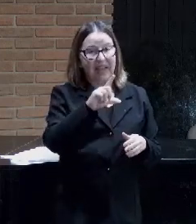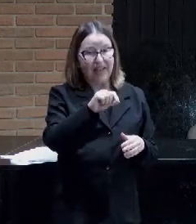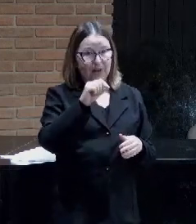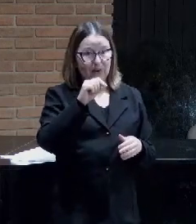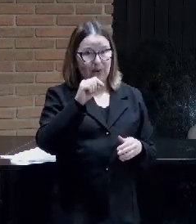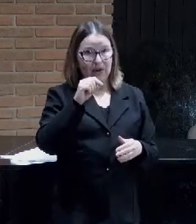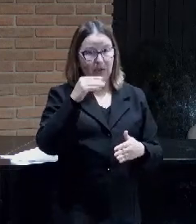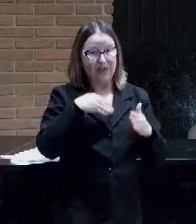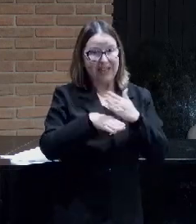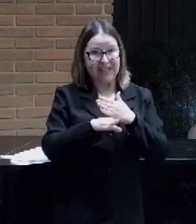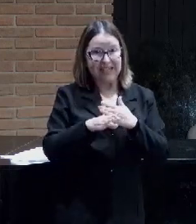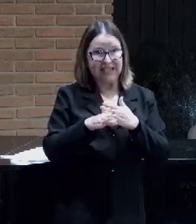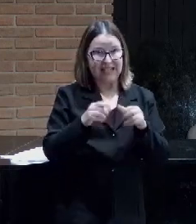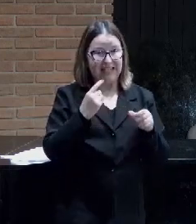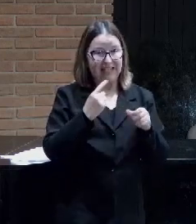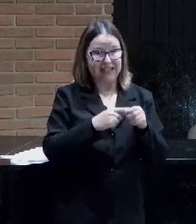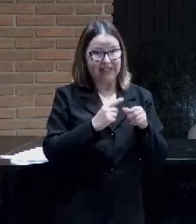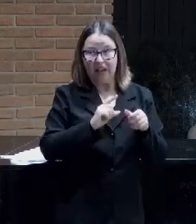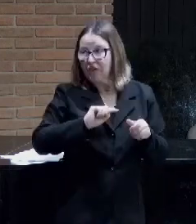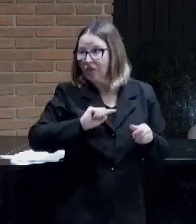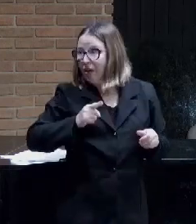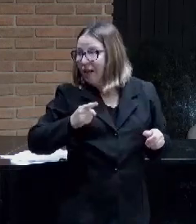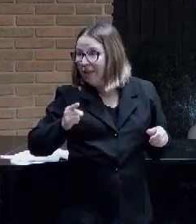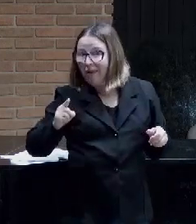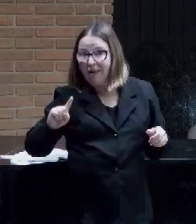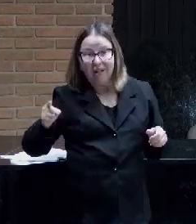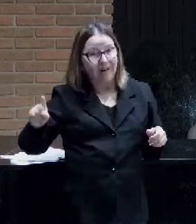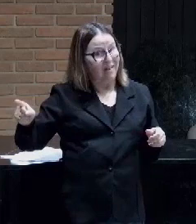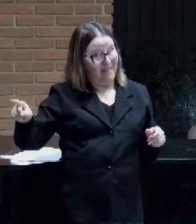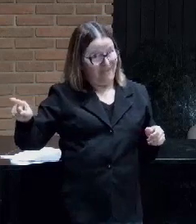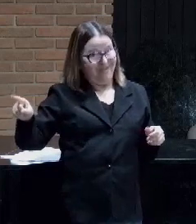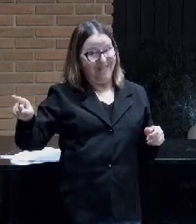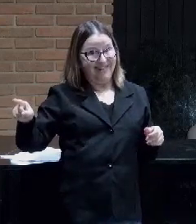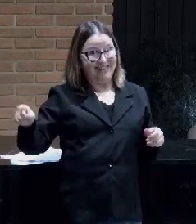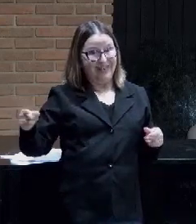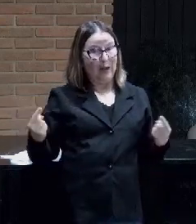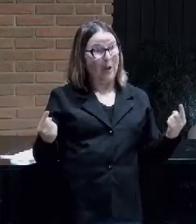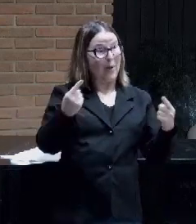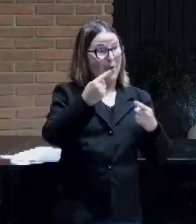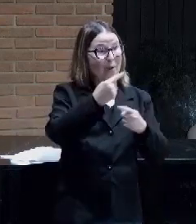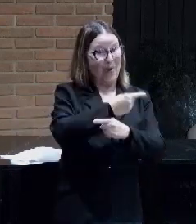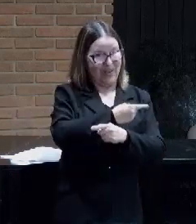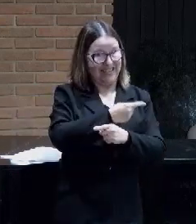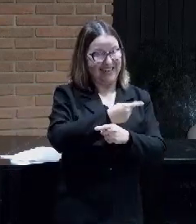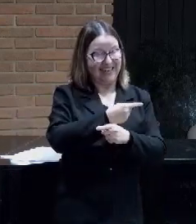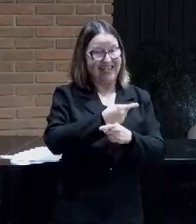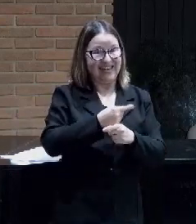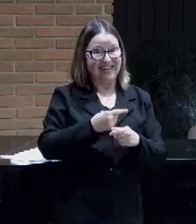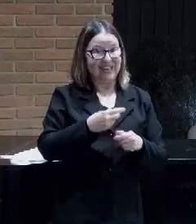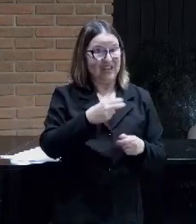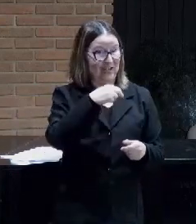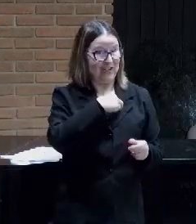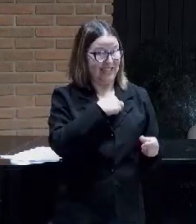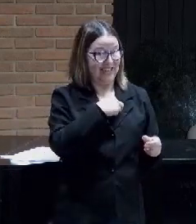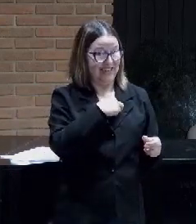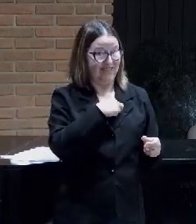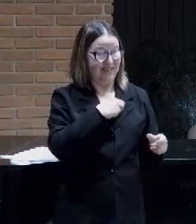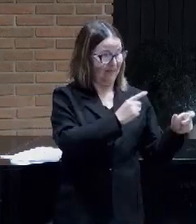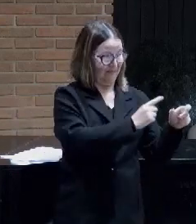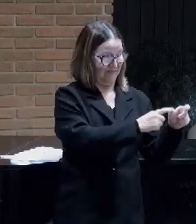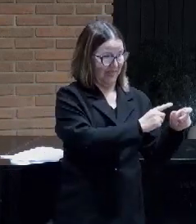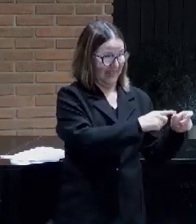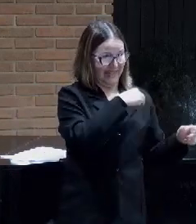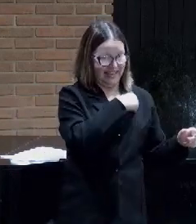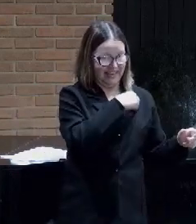pegar um navio e ir para Tarsis, que era uma cidade totalmente contrária ao sentido de Nínive, e no mundo antigo era conhecido como sendo o fim do mundo de tão longe